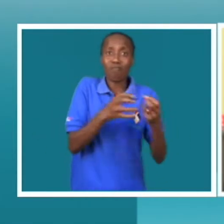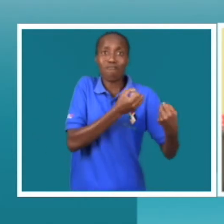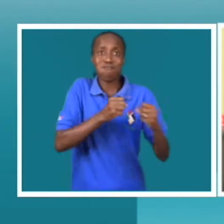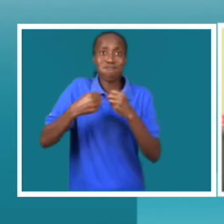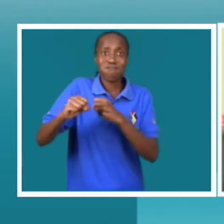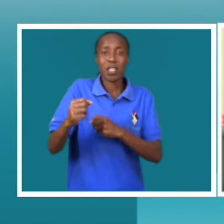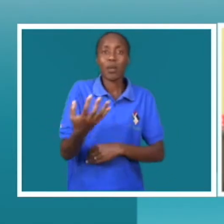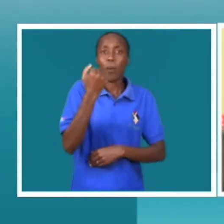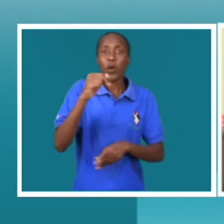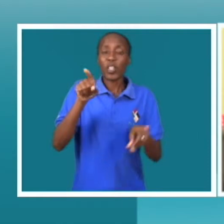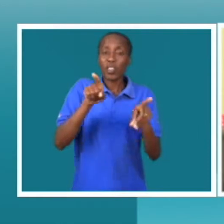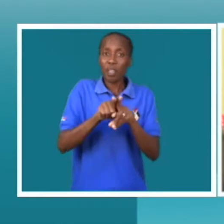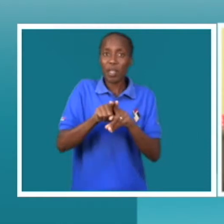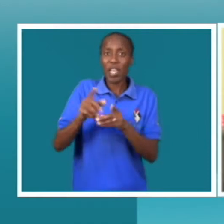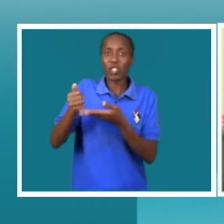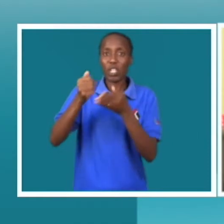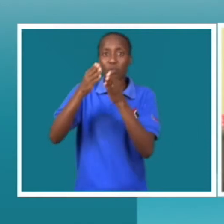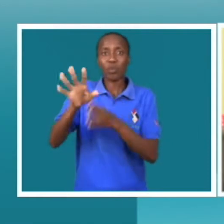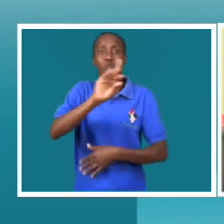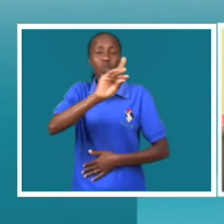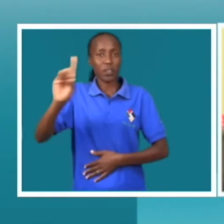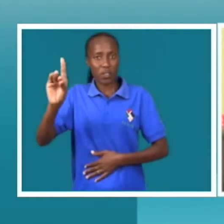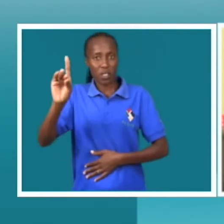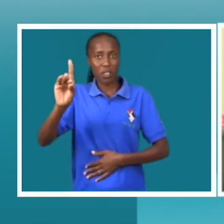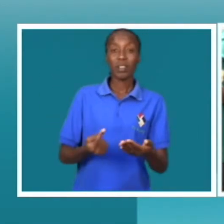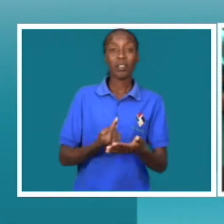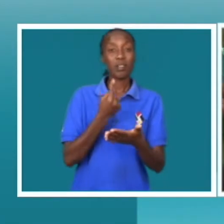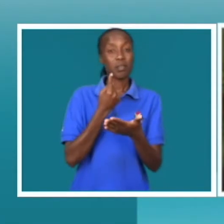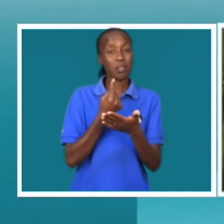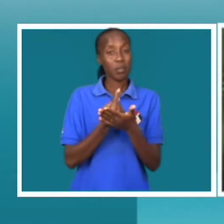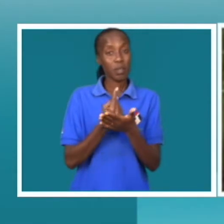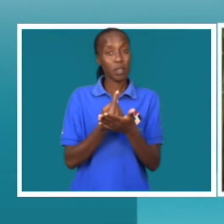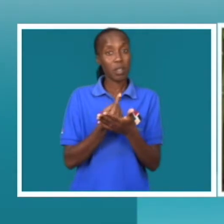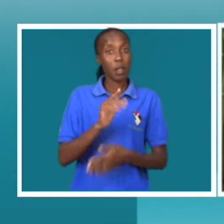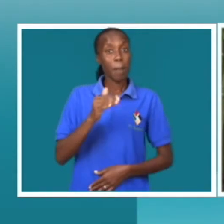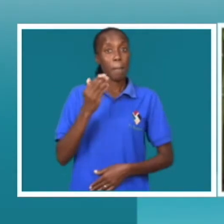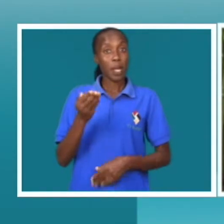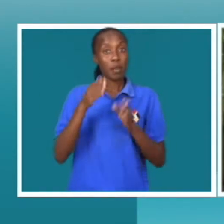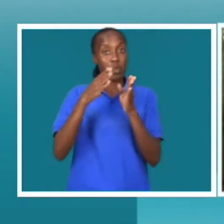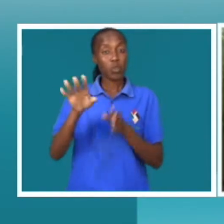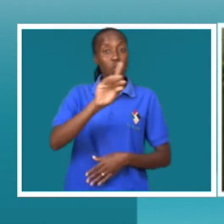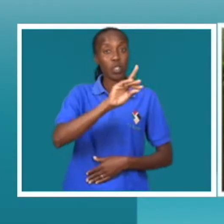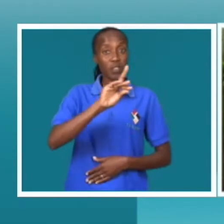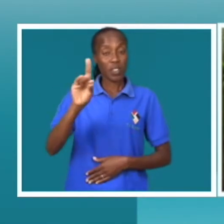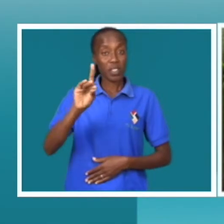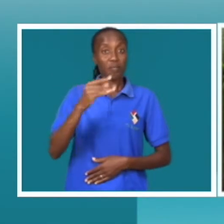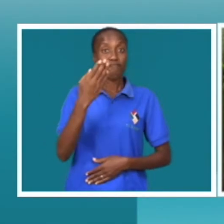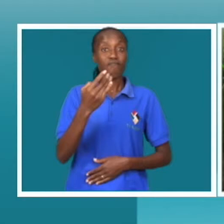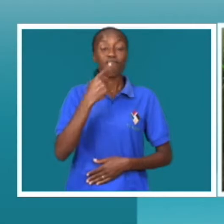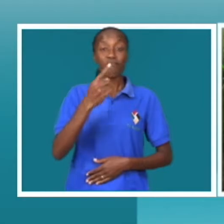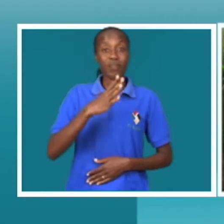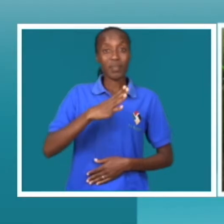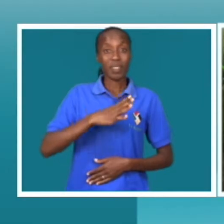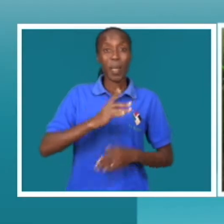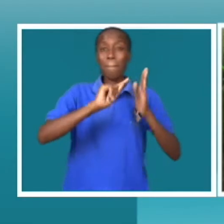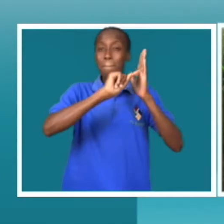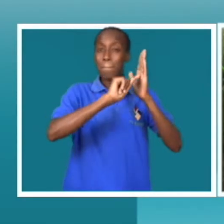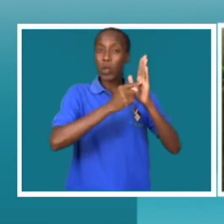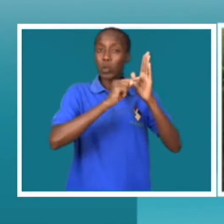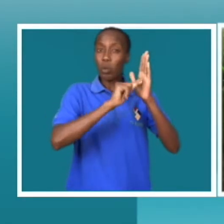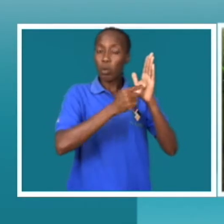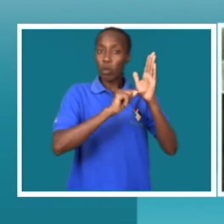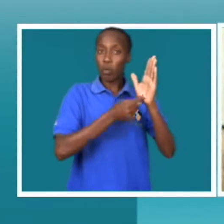ações que possam, de facto, beneficiar as pessoas com deficiência. Tem que ser apropriada por parte das pessoas com deficiência porque ela